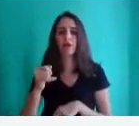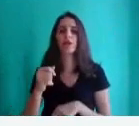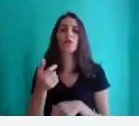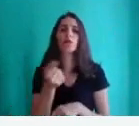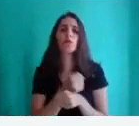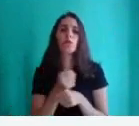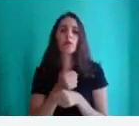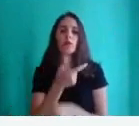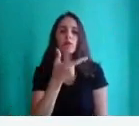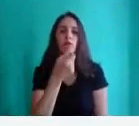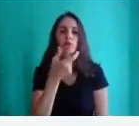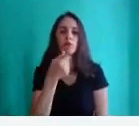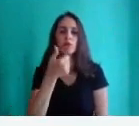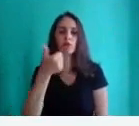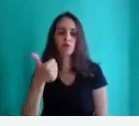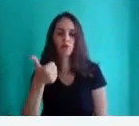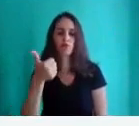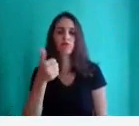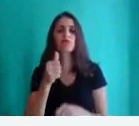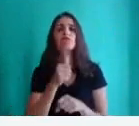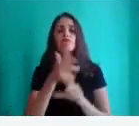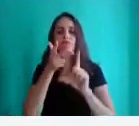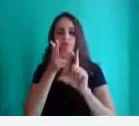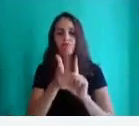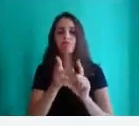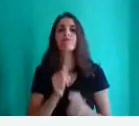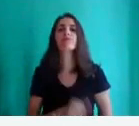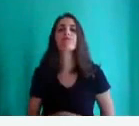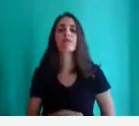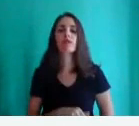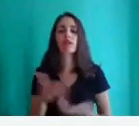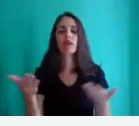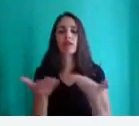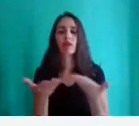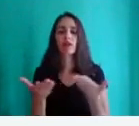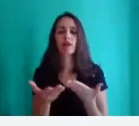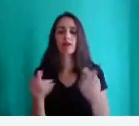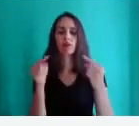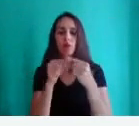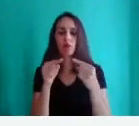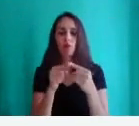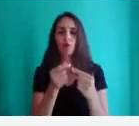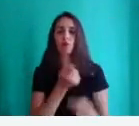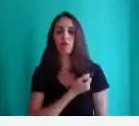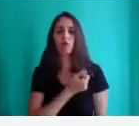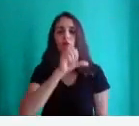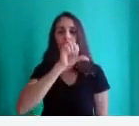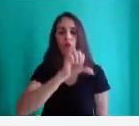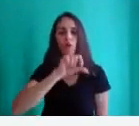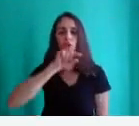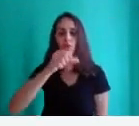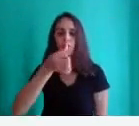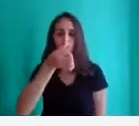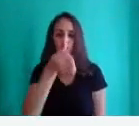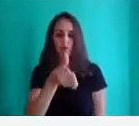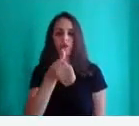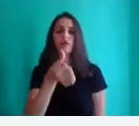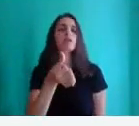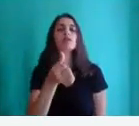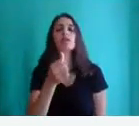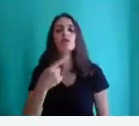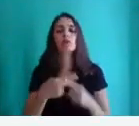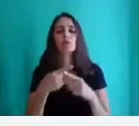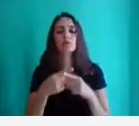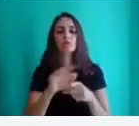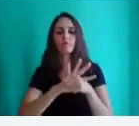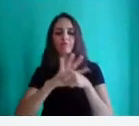online, sendo gravado e disponibilizado nos sítios do CEFOR e do IFES nos links correspondentes do presente